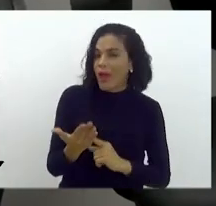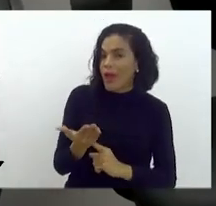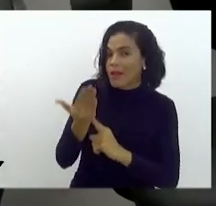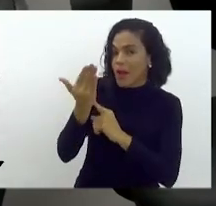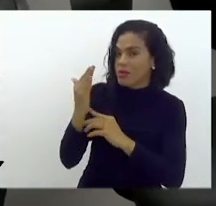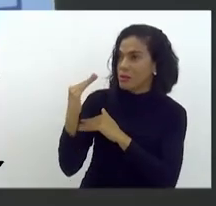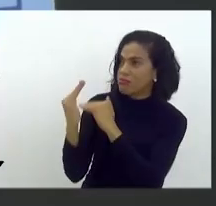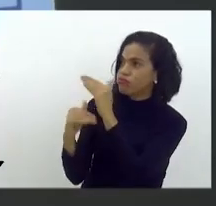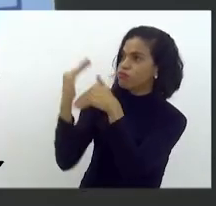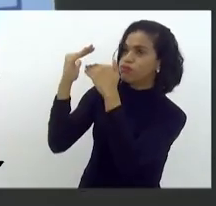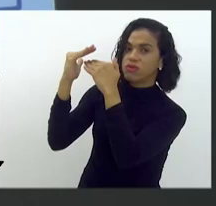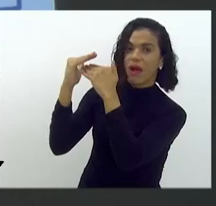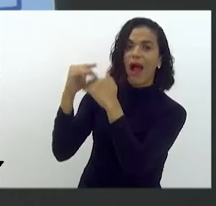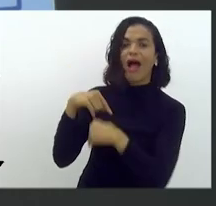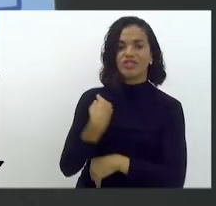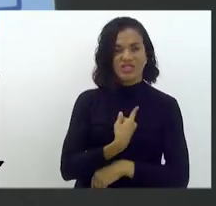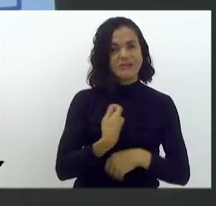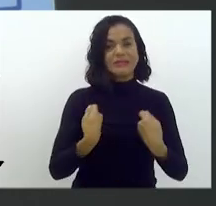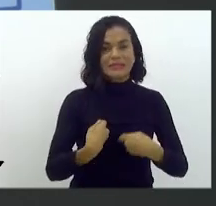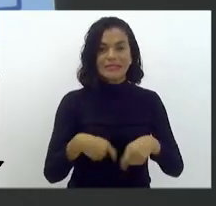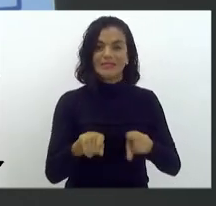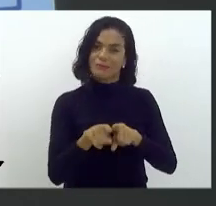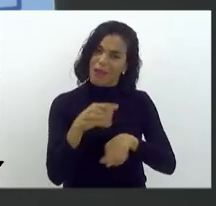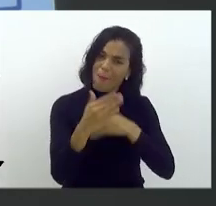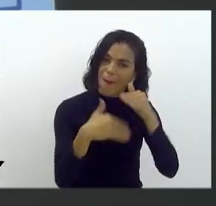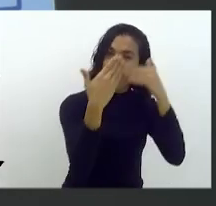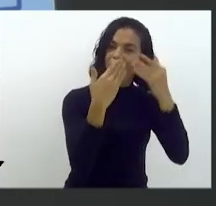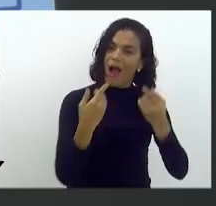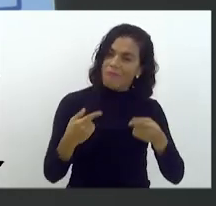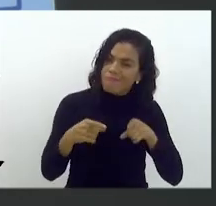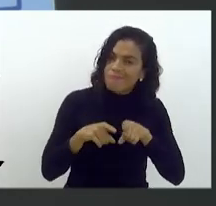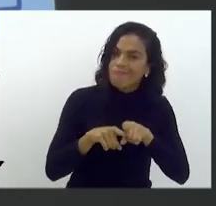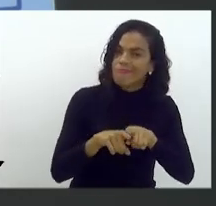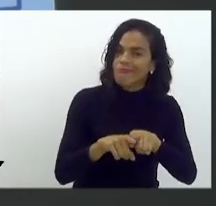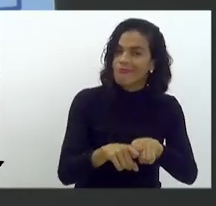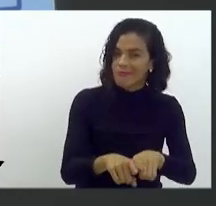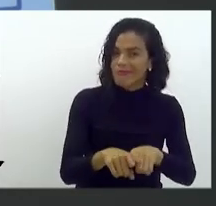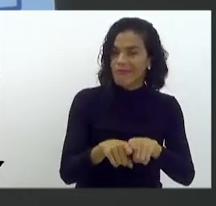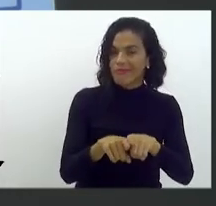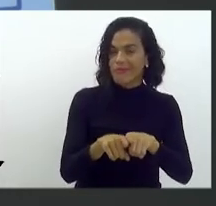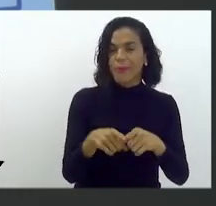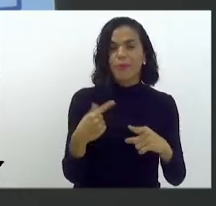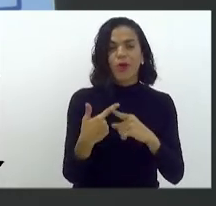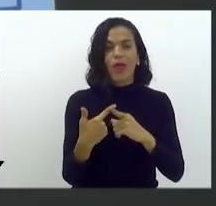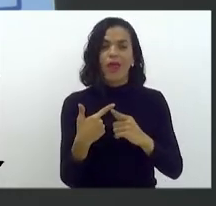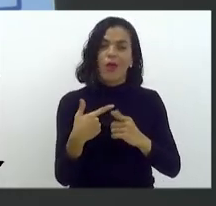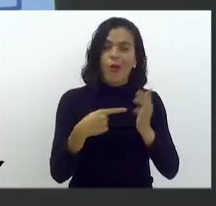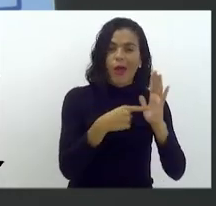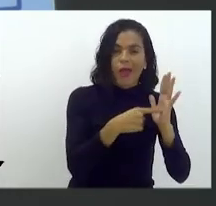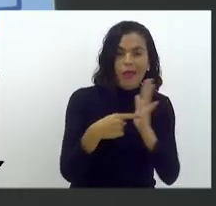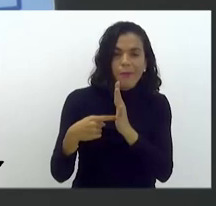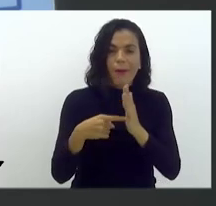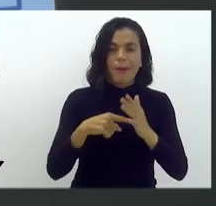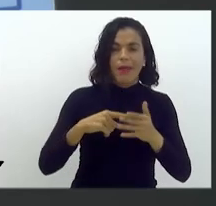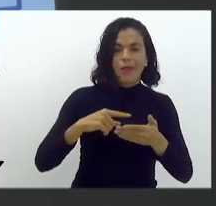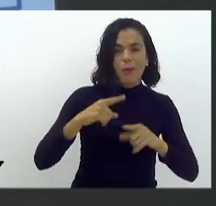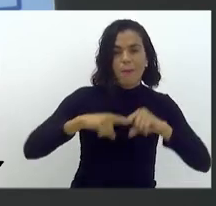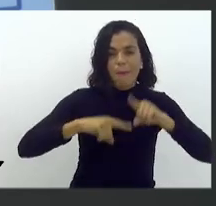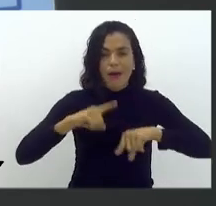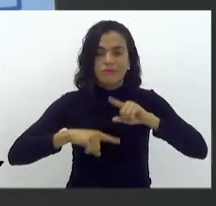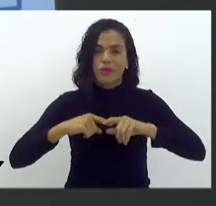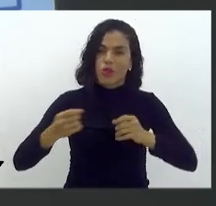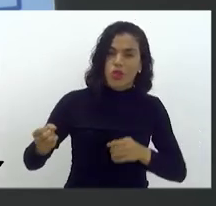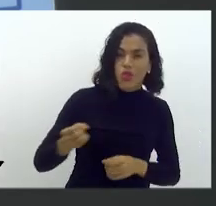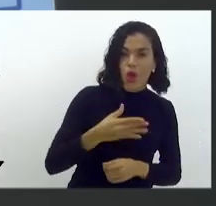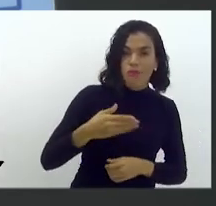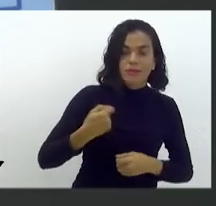Que Avança a gente também precisa avançar em relação ao Instituto né que os equipamentos novos tenhamos